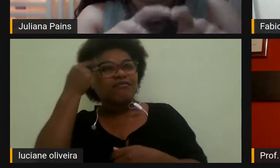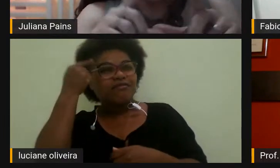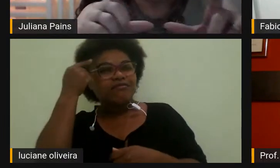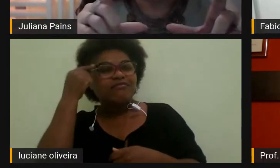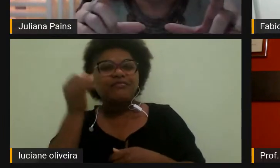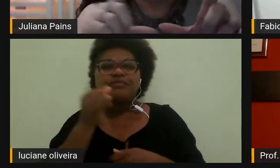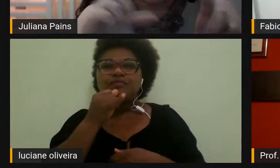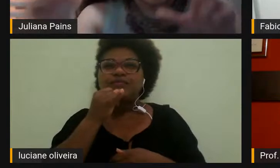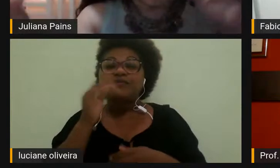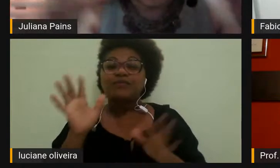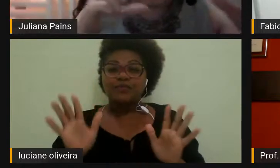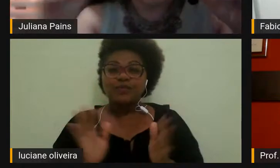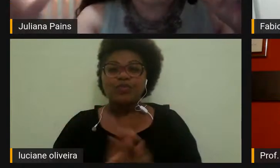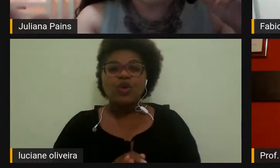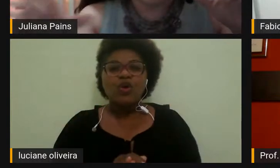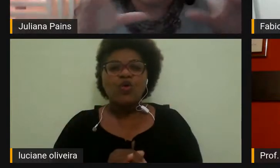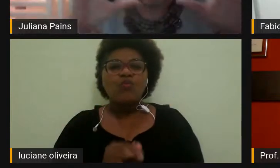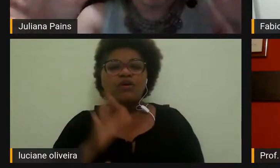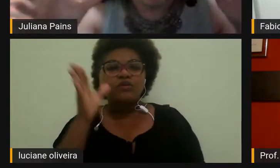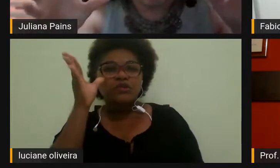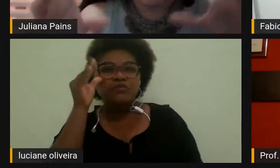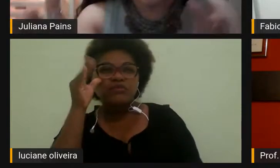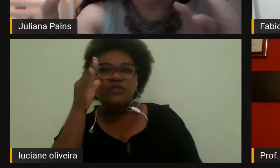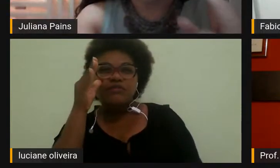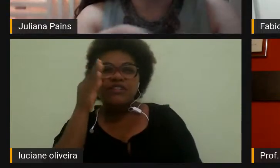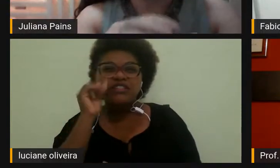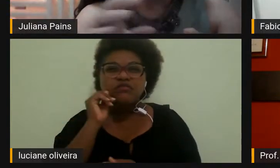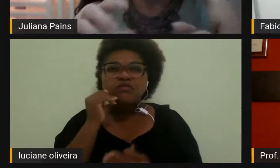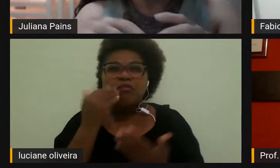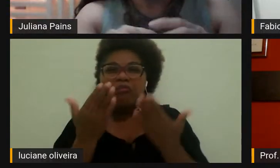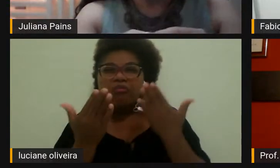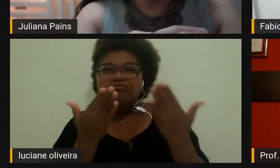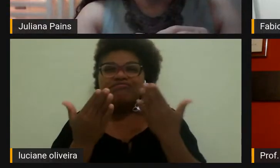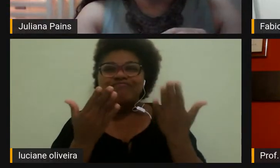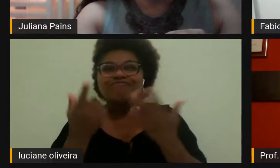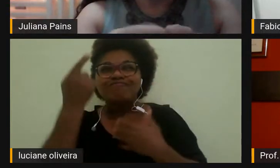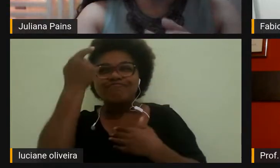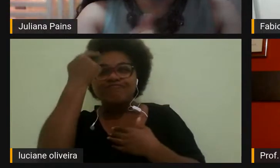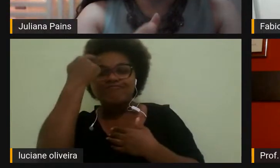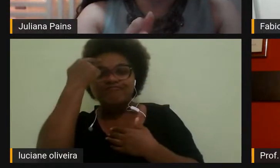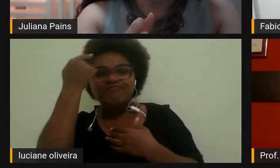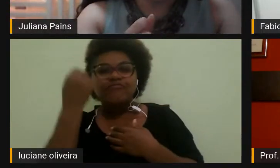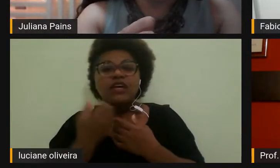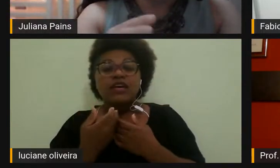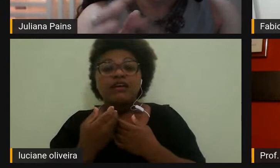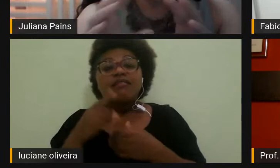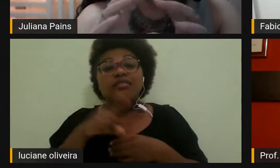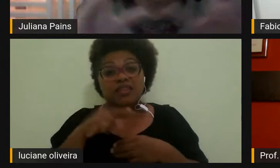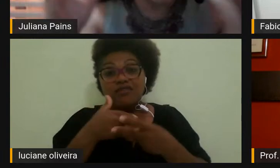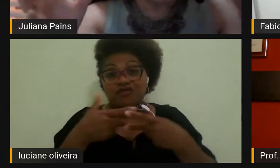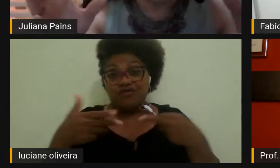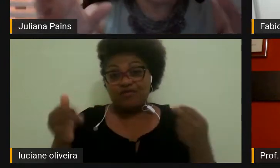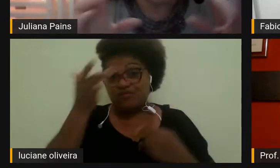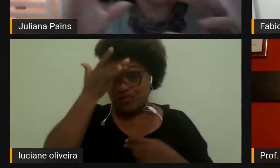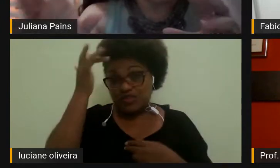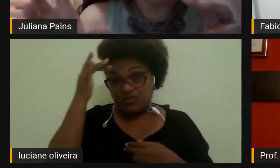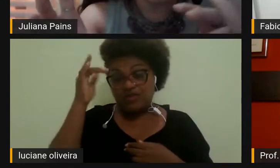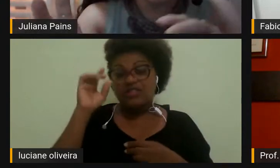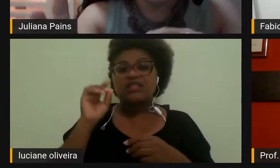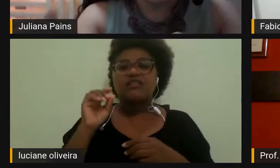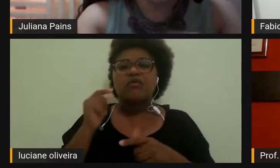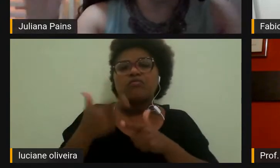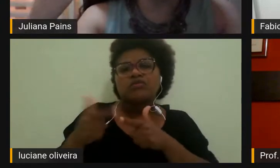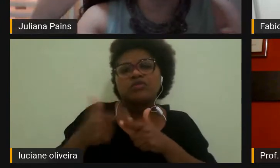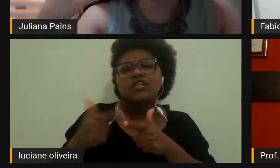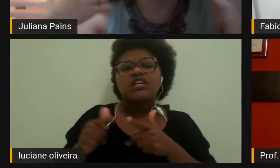assim tentando fazer uma analogia para me fazer entender é muita gente que tinha problema de celíaco